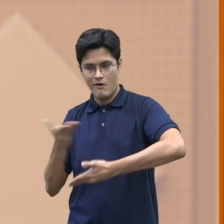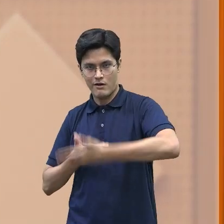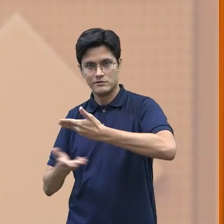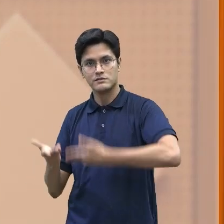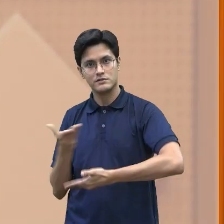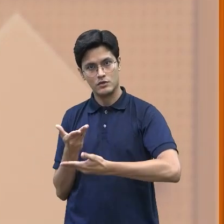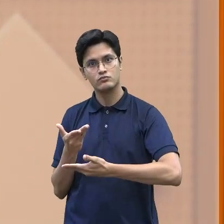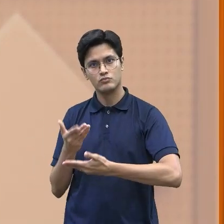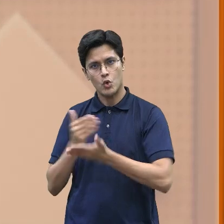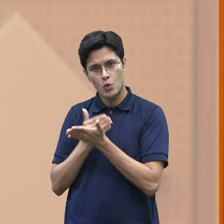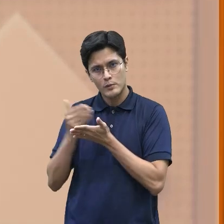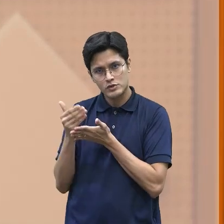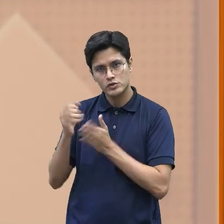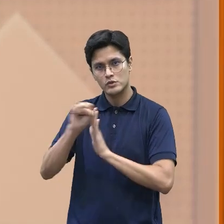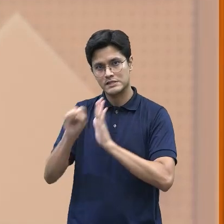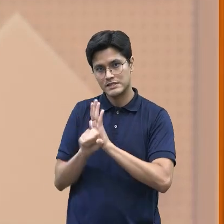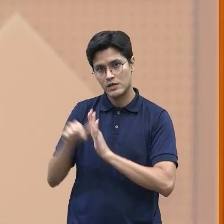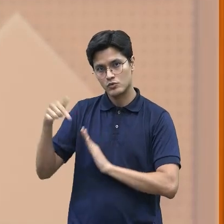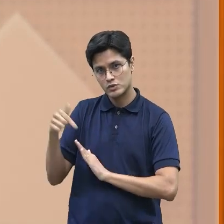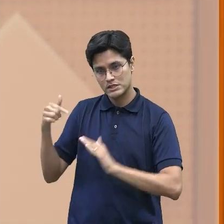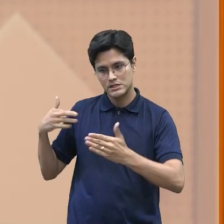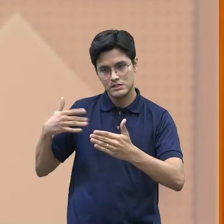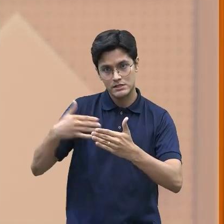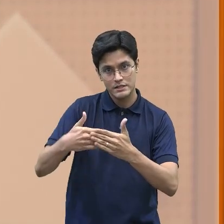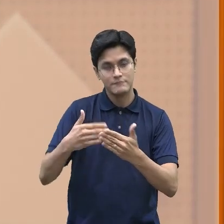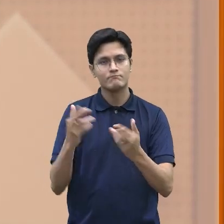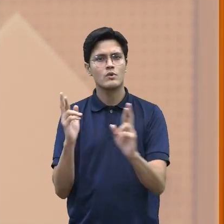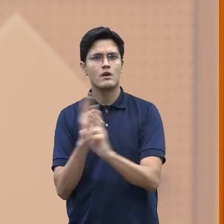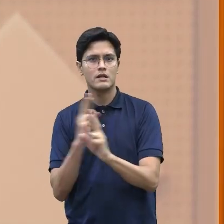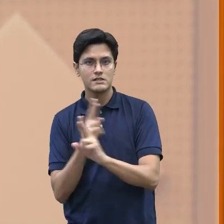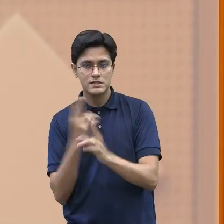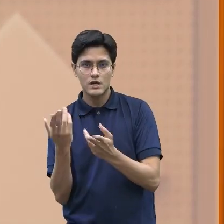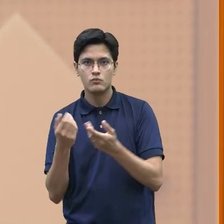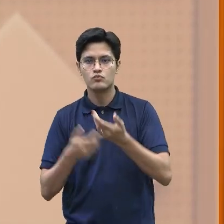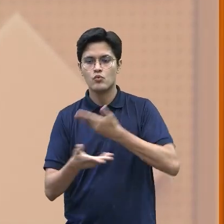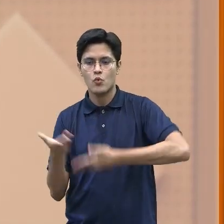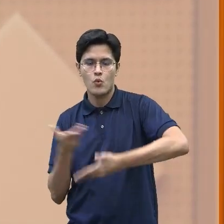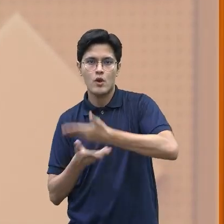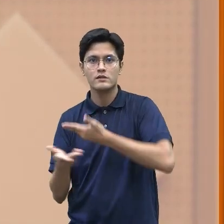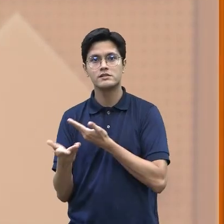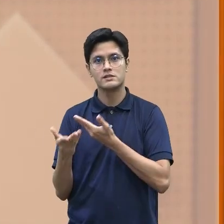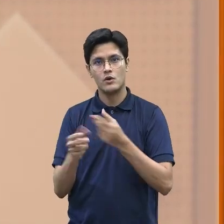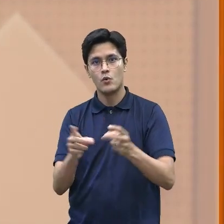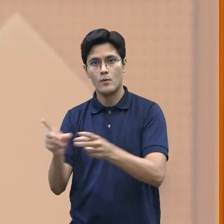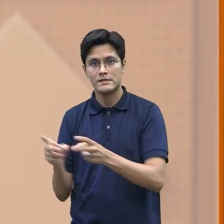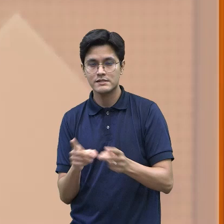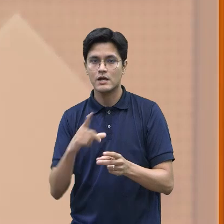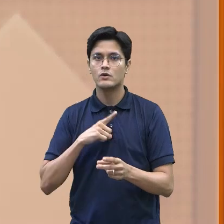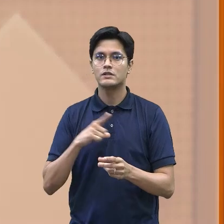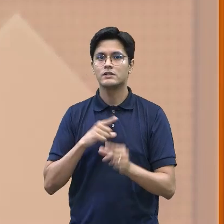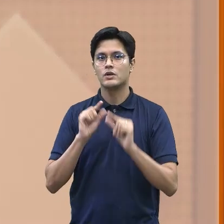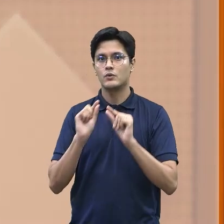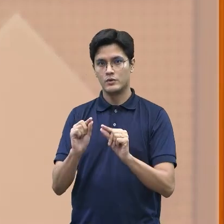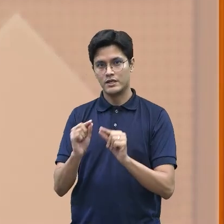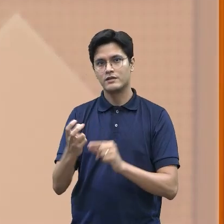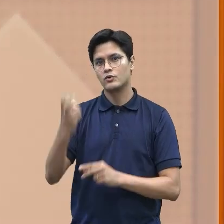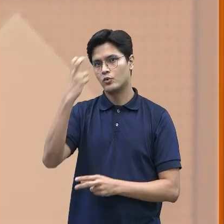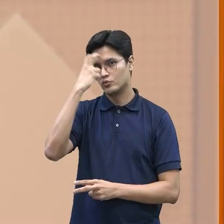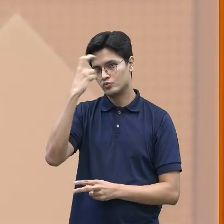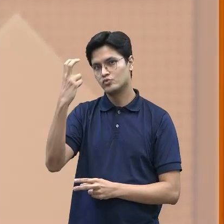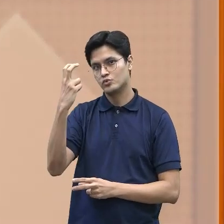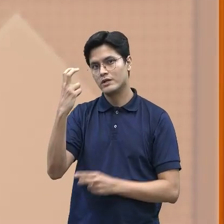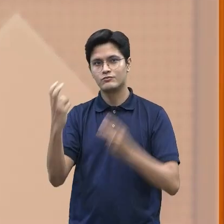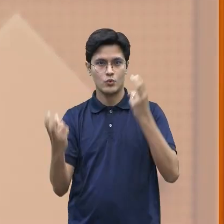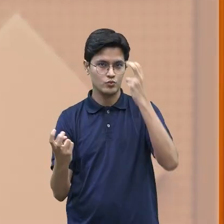daqui a pouco, e essas relações comerciais, elas também estavam ali, havia uma troca também cultural desses povos,